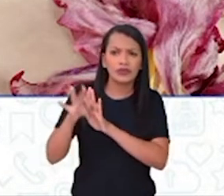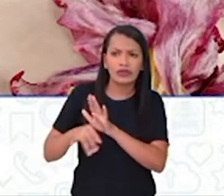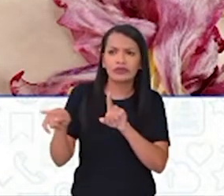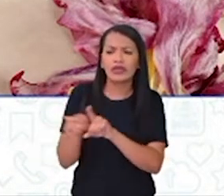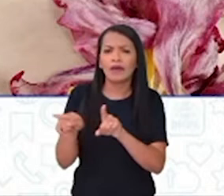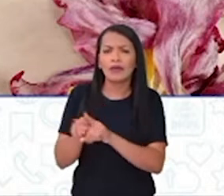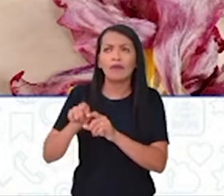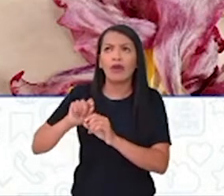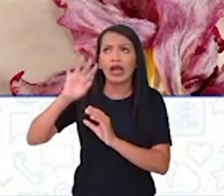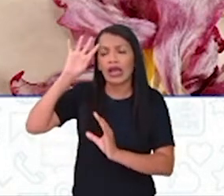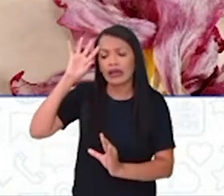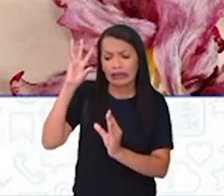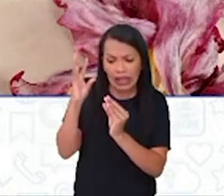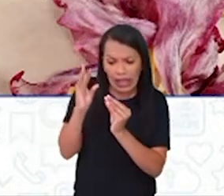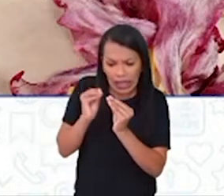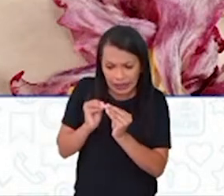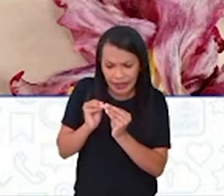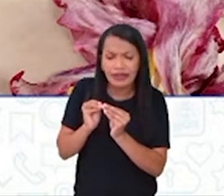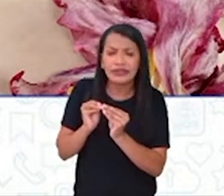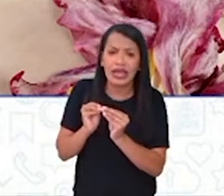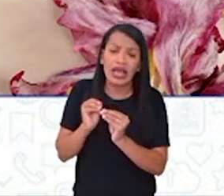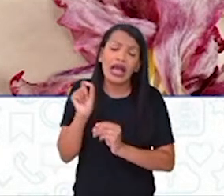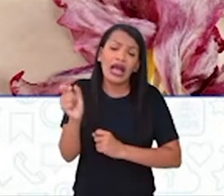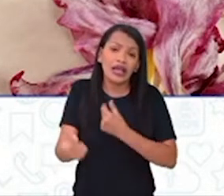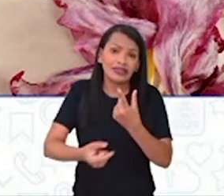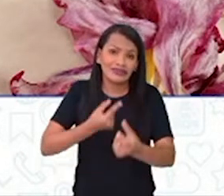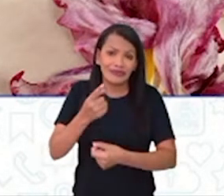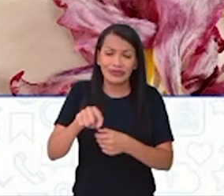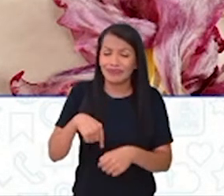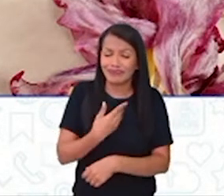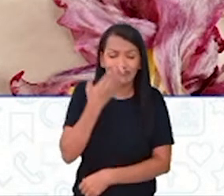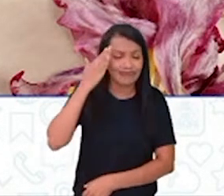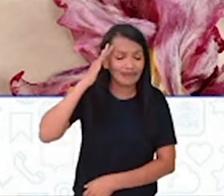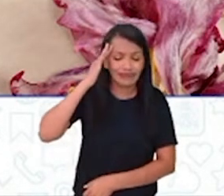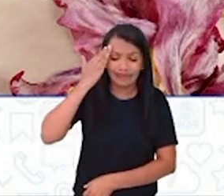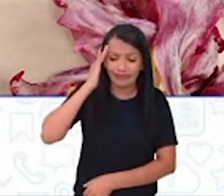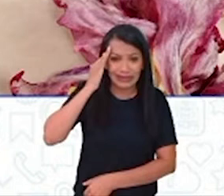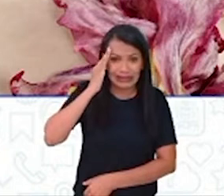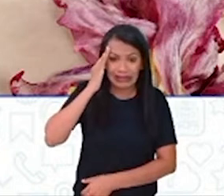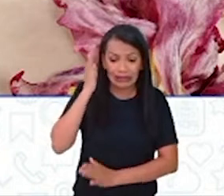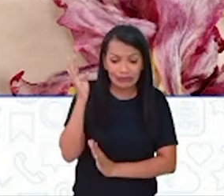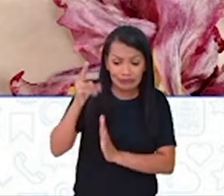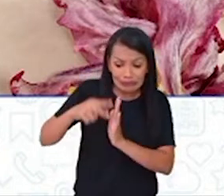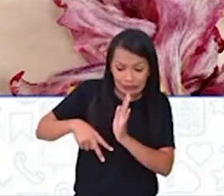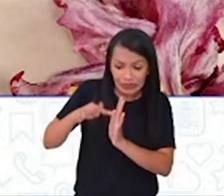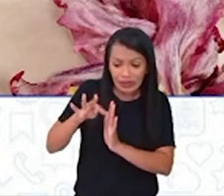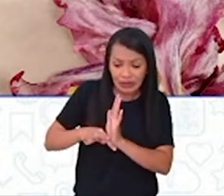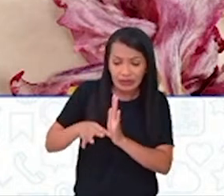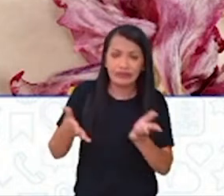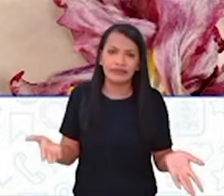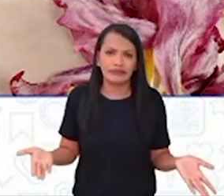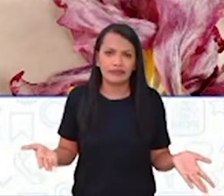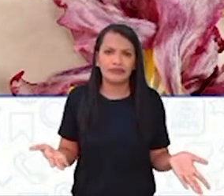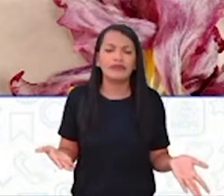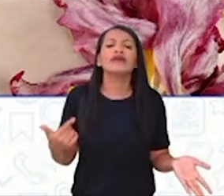das ideias, dificultando a compreensão da leitura. Então, quando a ambiguidade ela é intencional, como foi no mini-conto, por exemplo, a gente